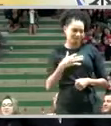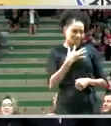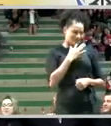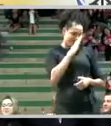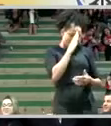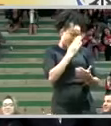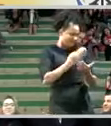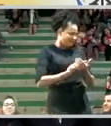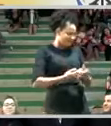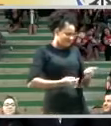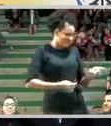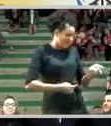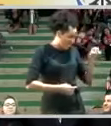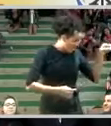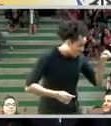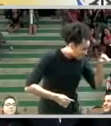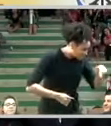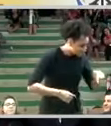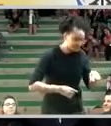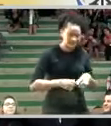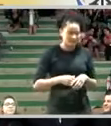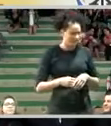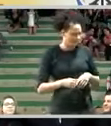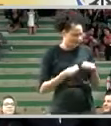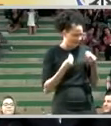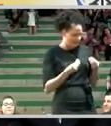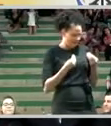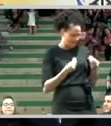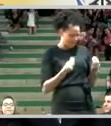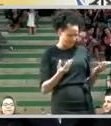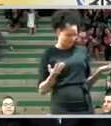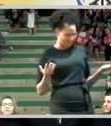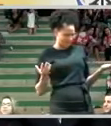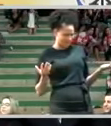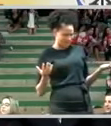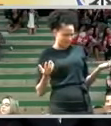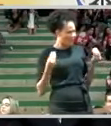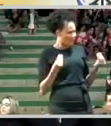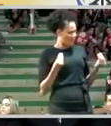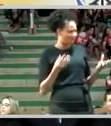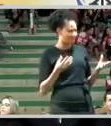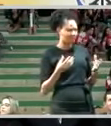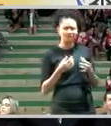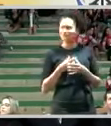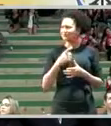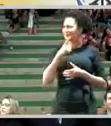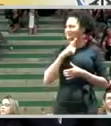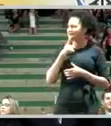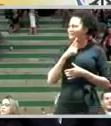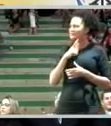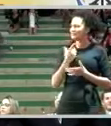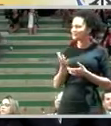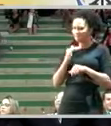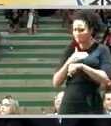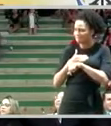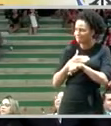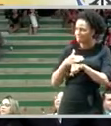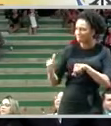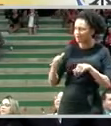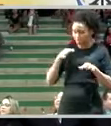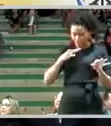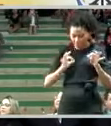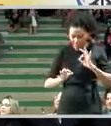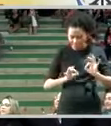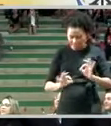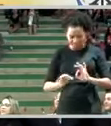acredito. É o senhor mesmo?" "Sou." "Mas como é que pode? Mas o quê? Tem tanta gente branquinha, tanta gente mais arrumadinha,